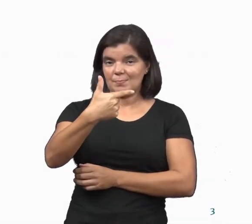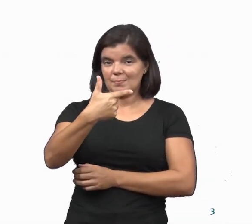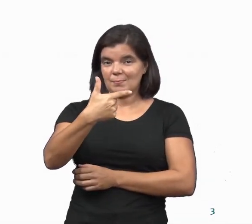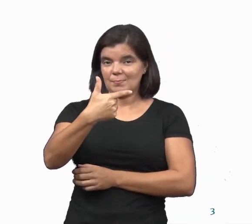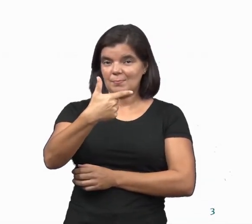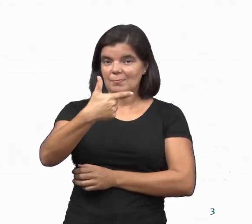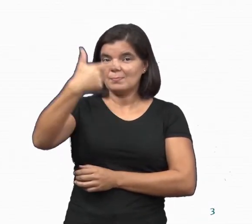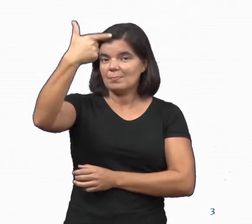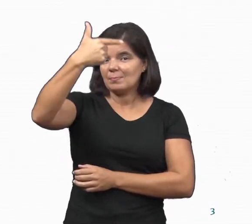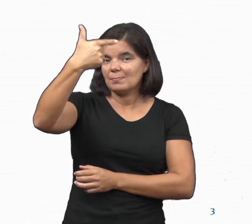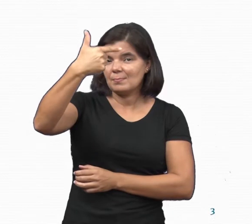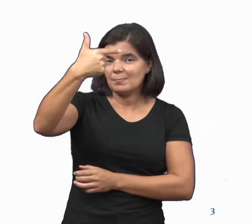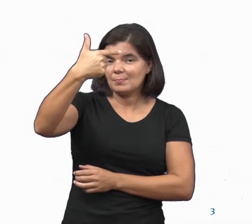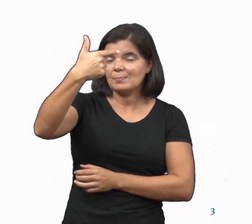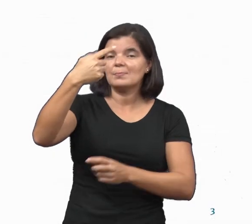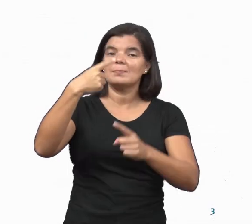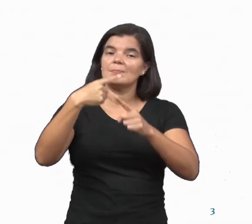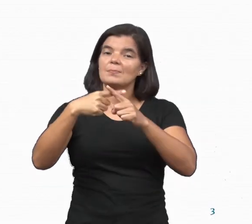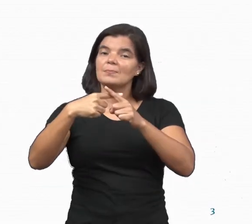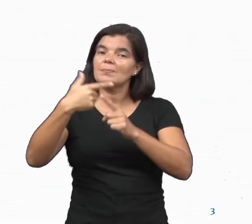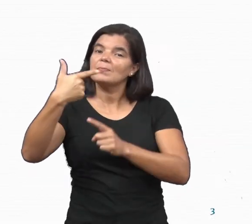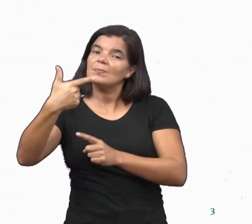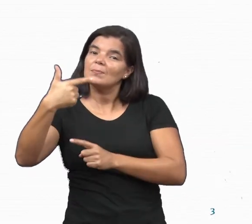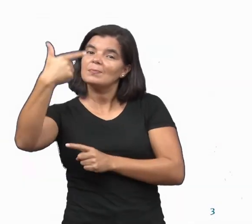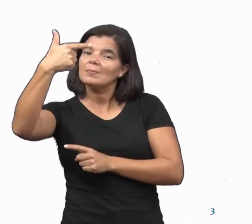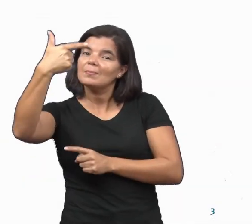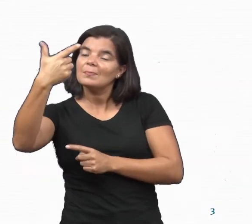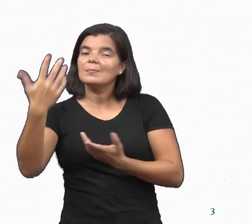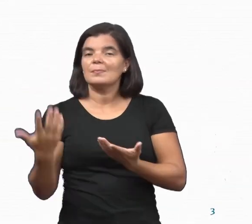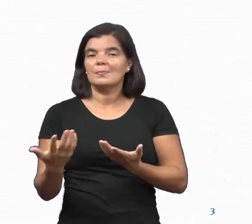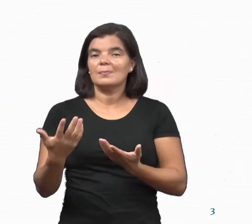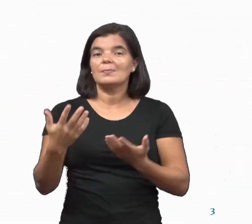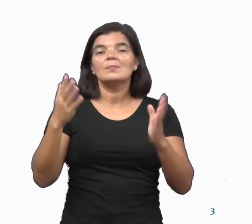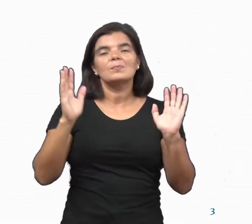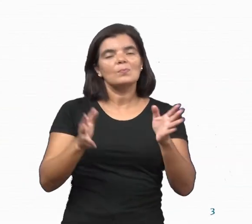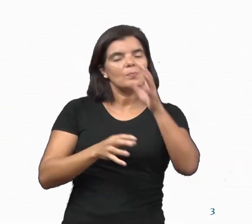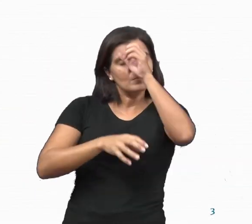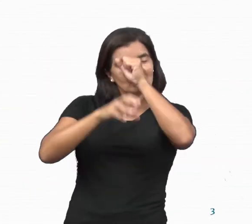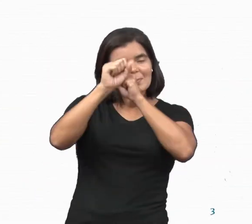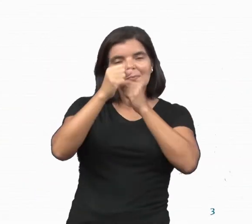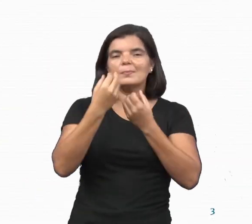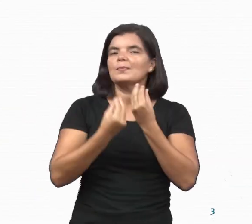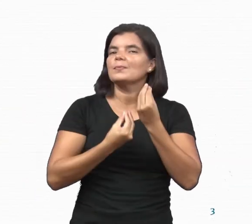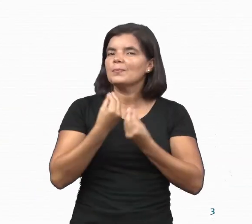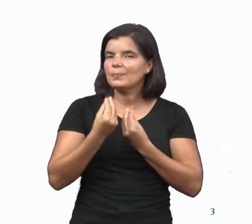ao quadrado vezes 2 elevado ao quadrado. E aí, como a gente aprendeu?